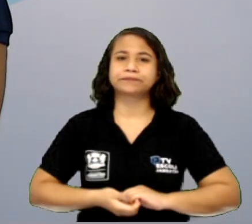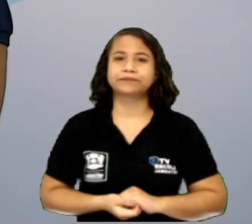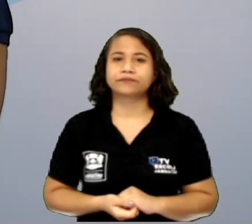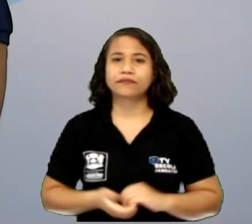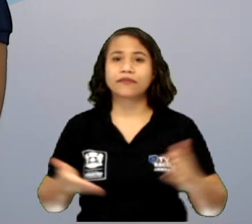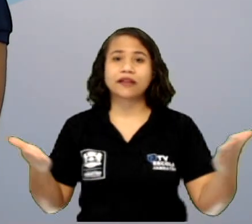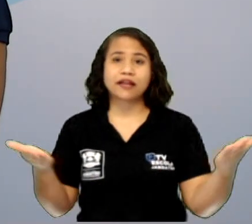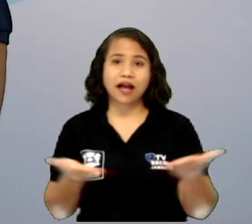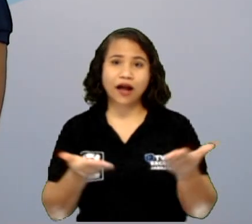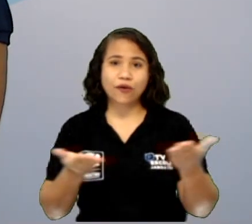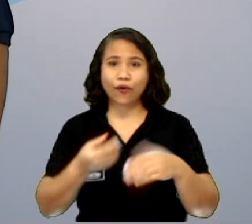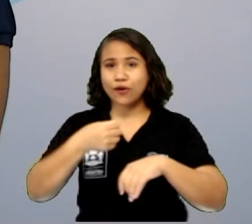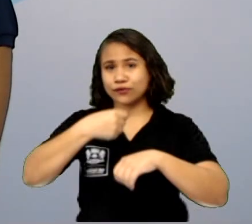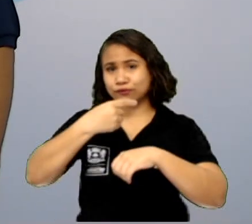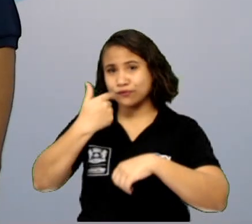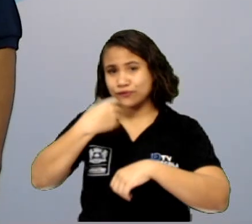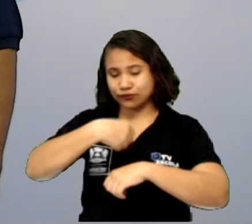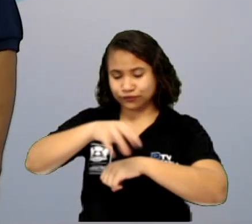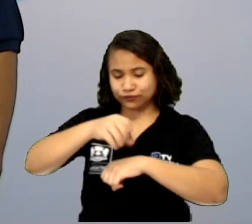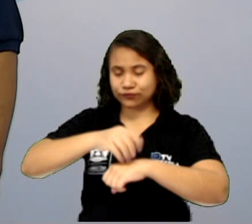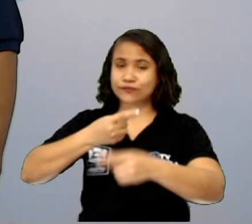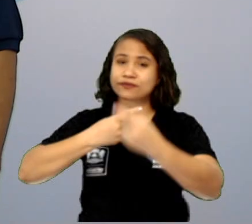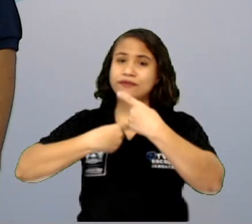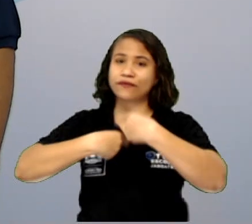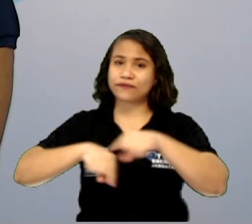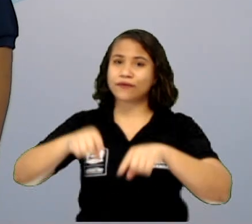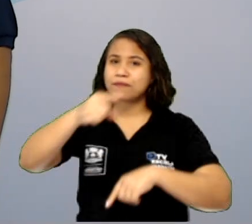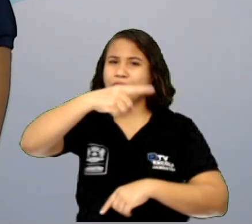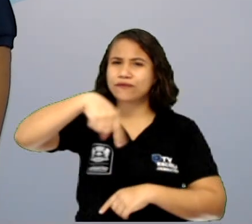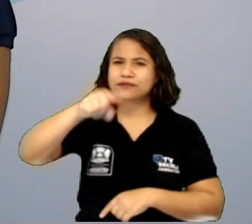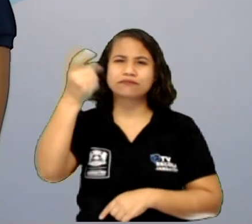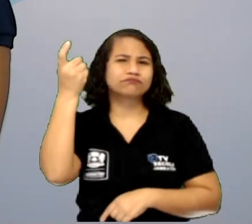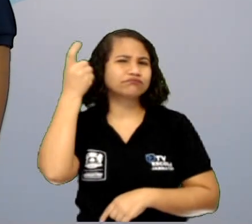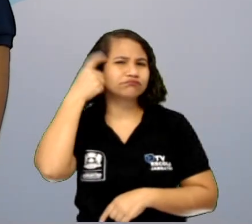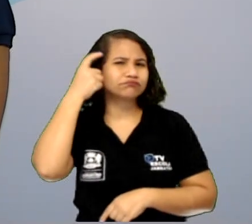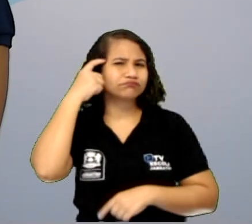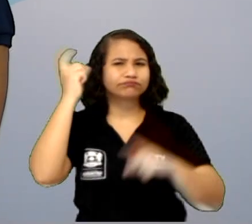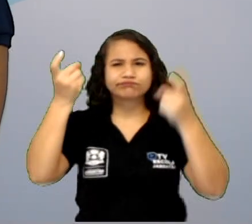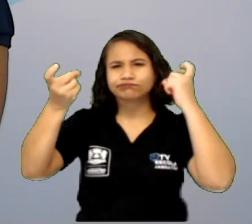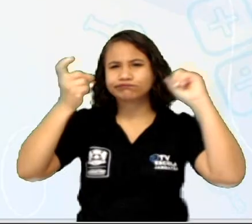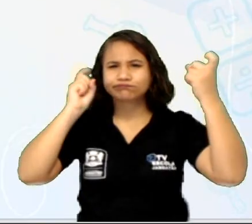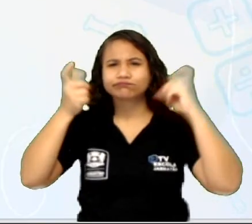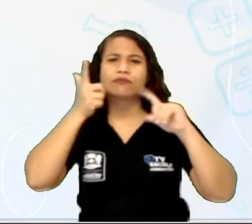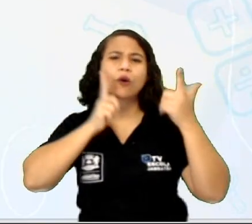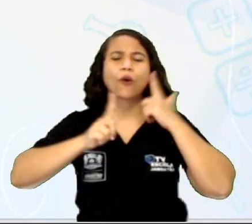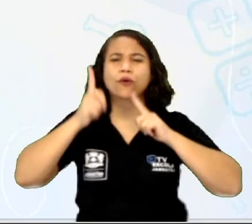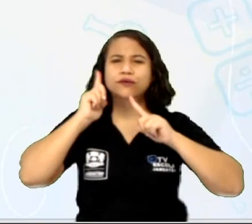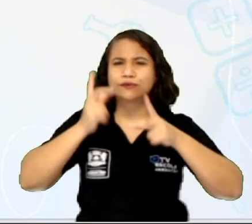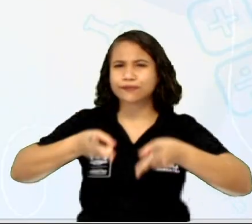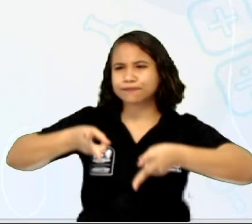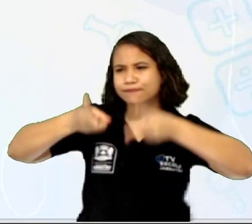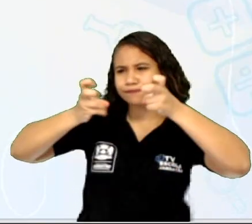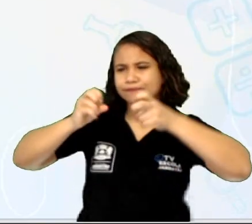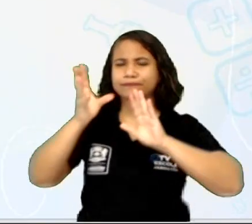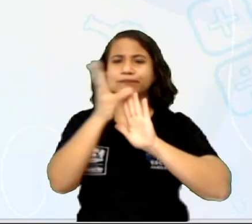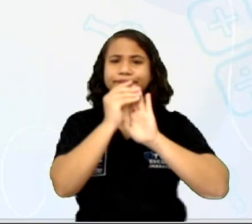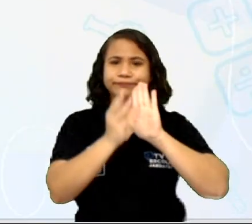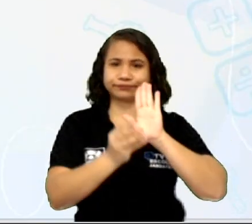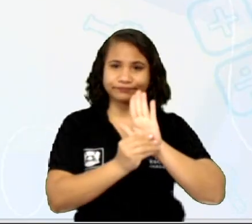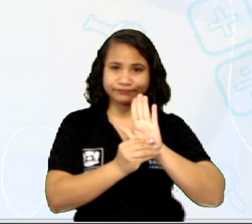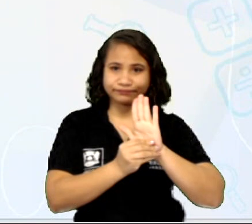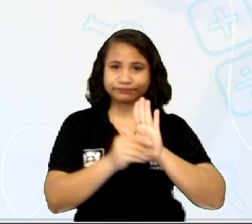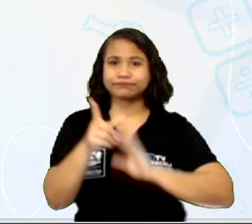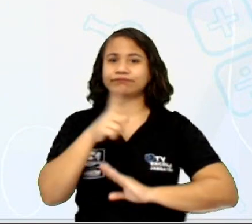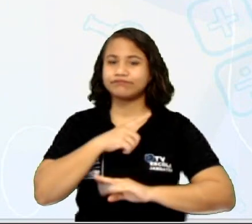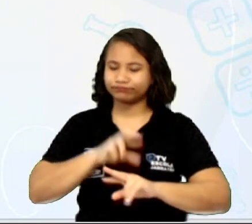a e agora eu vou deixar para vocês um desafio tá para ver se você realmente é conseguiram assim mais conteúdo e